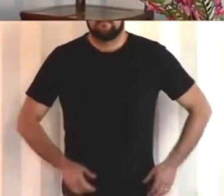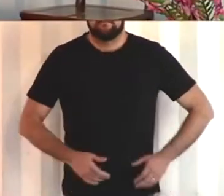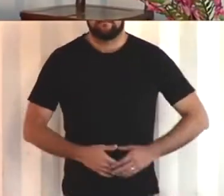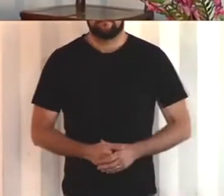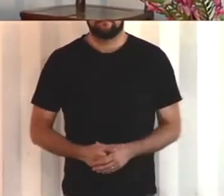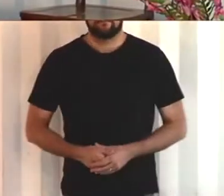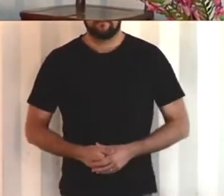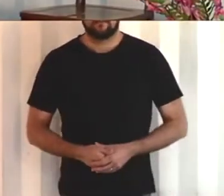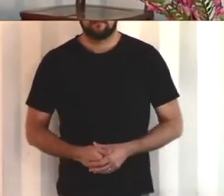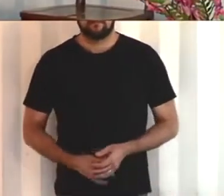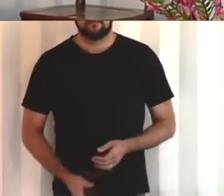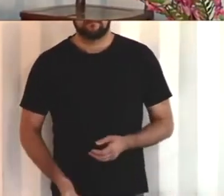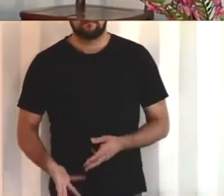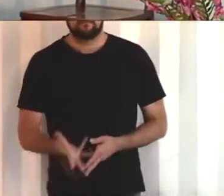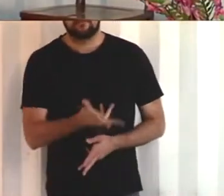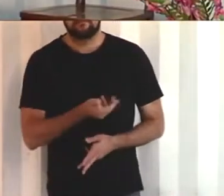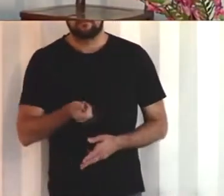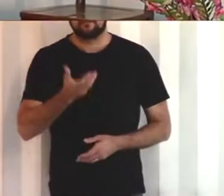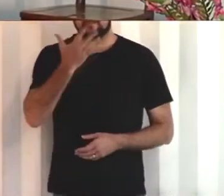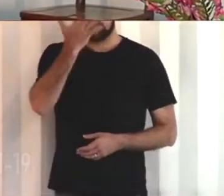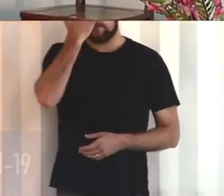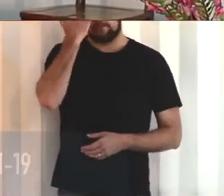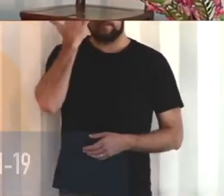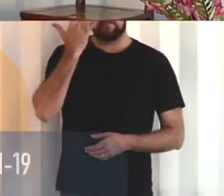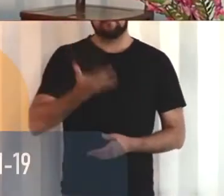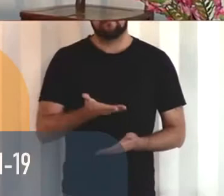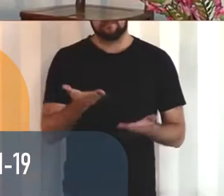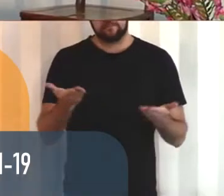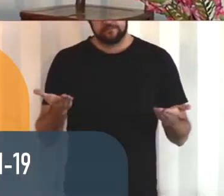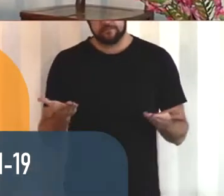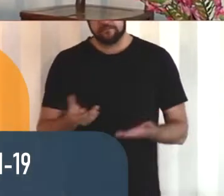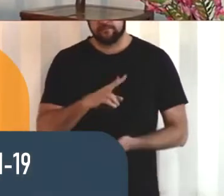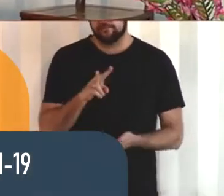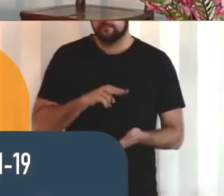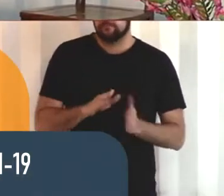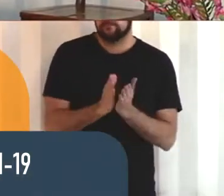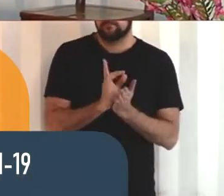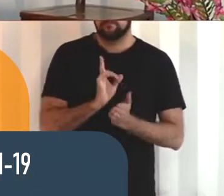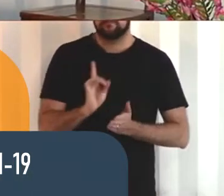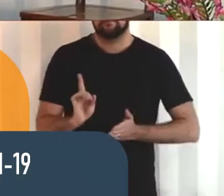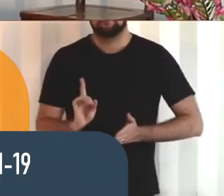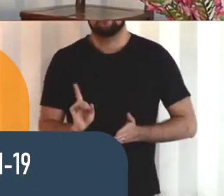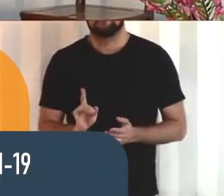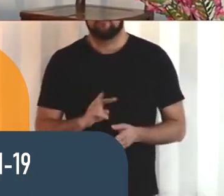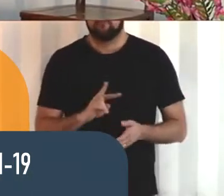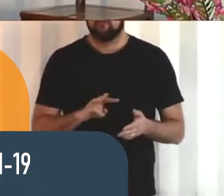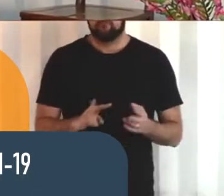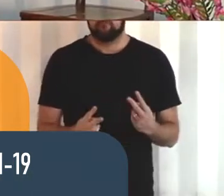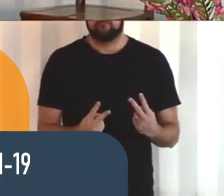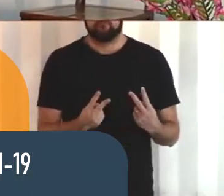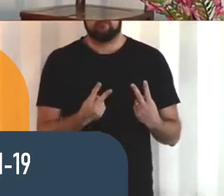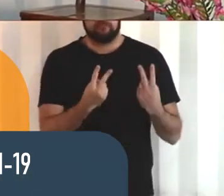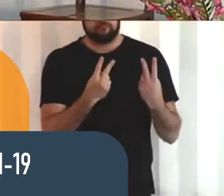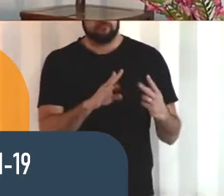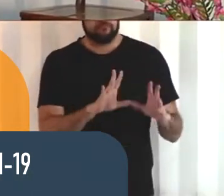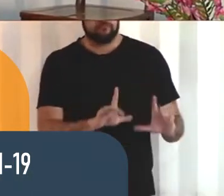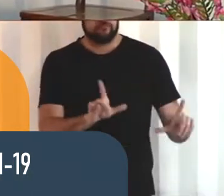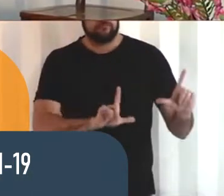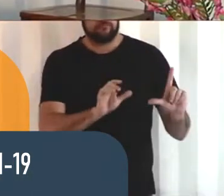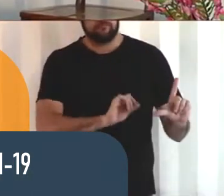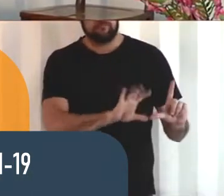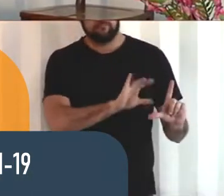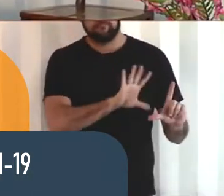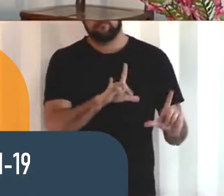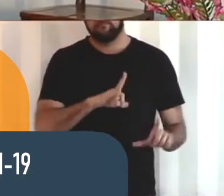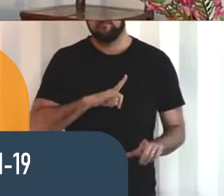Quero convidar os irmãos para abrirem suas Bíblias ou acompanharem também o texto que estará sendo